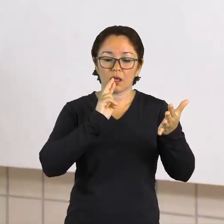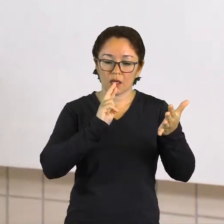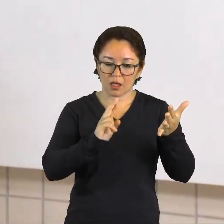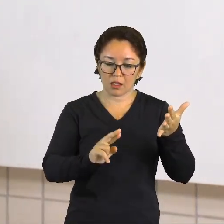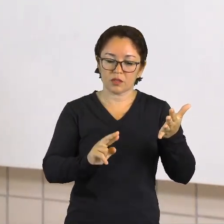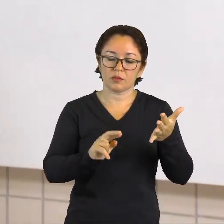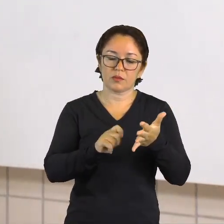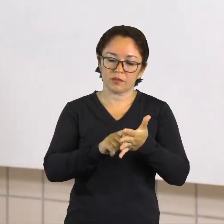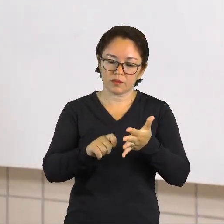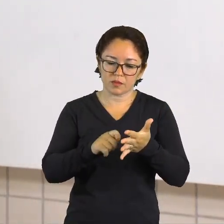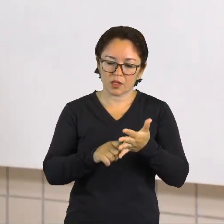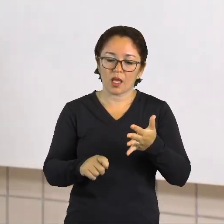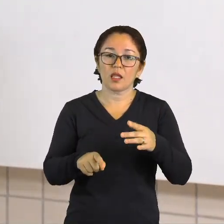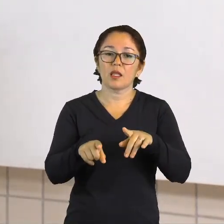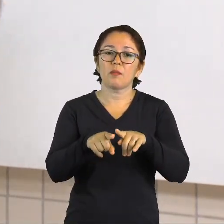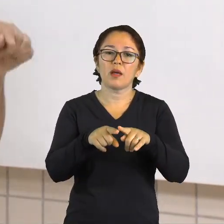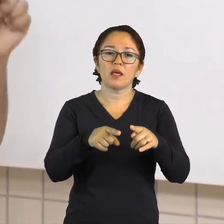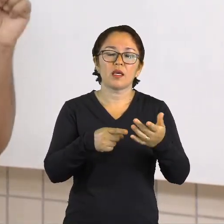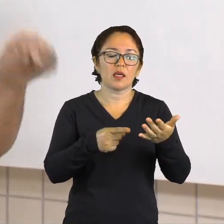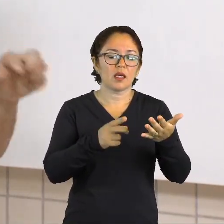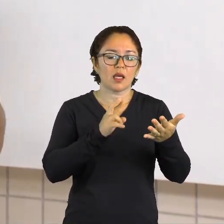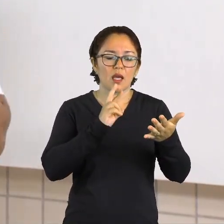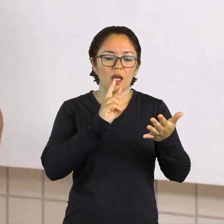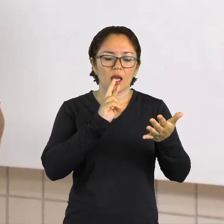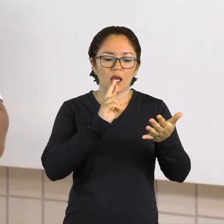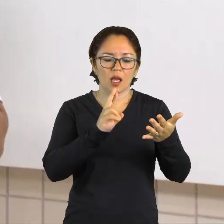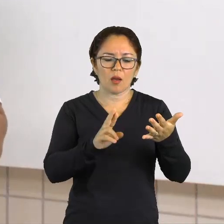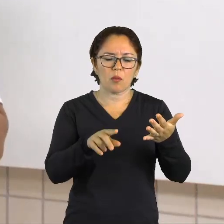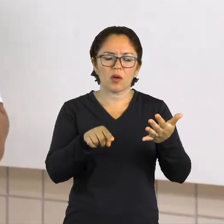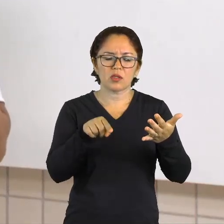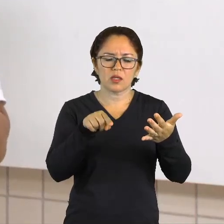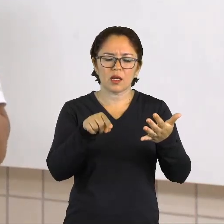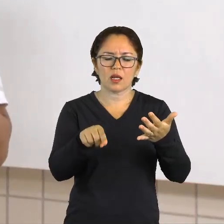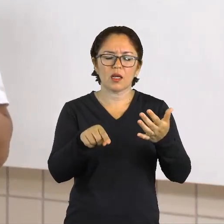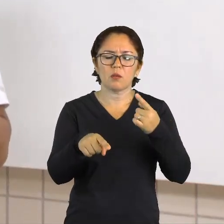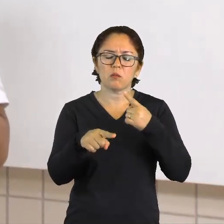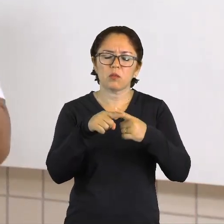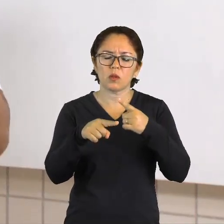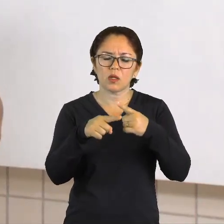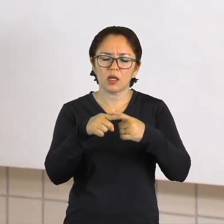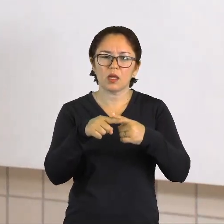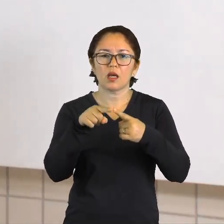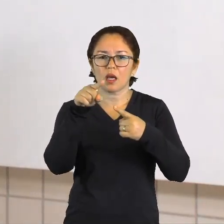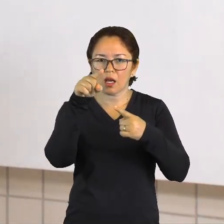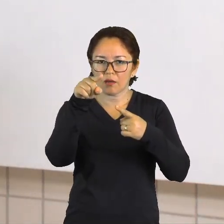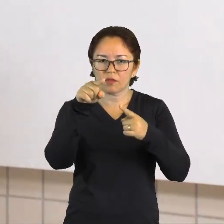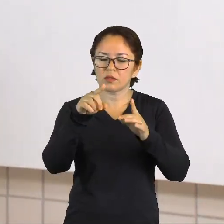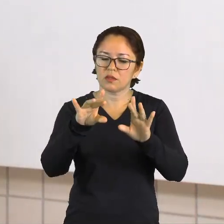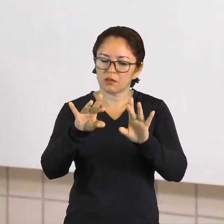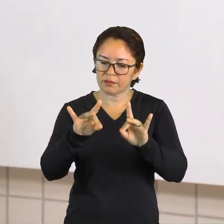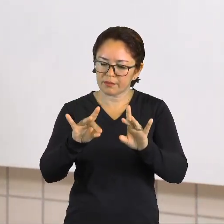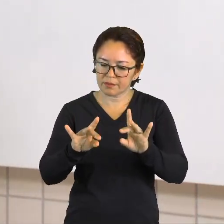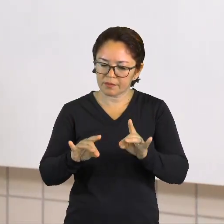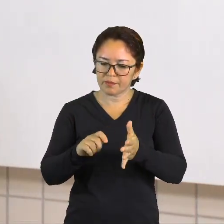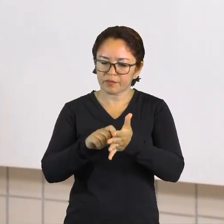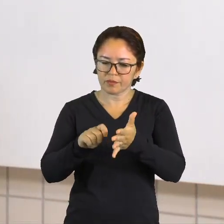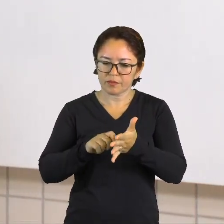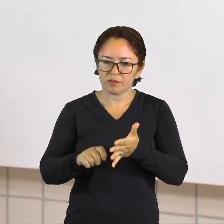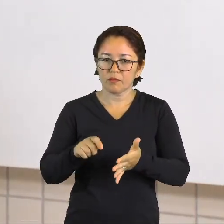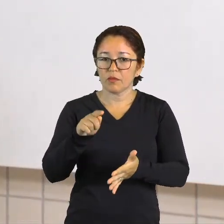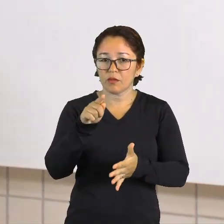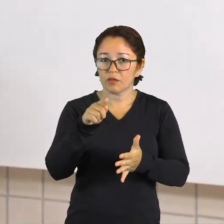justificar, dizer por que você está colocando aquela resposta, tá certo? Você já está no 4º ano, você já